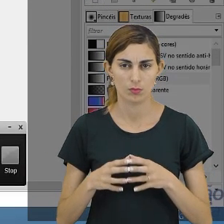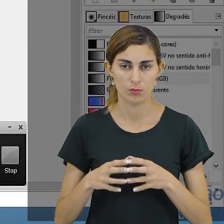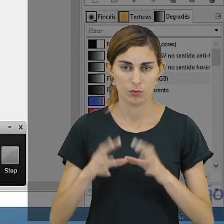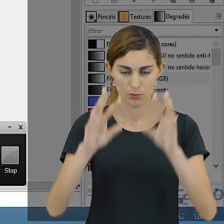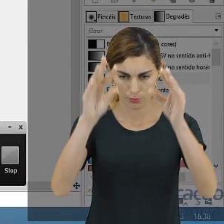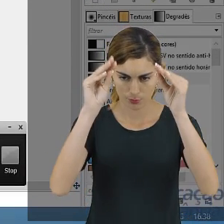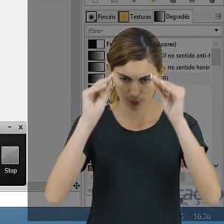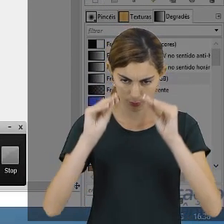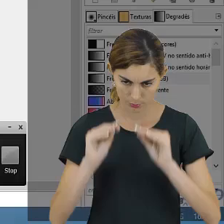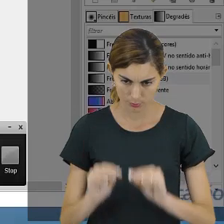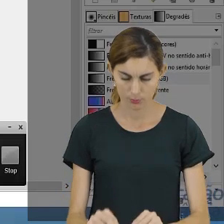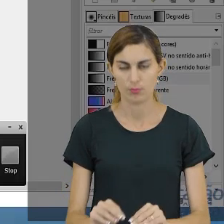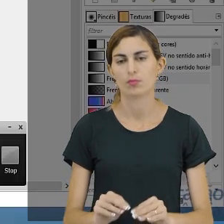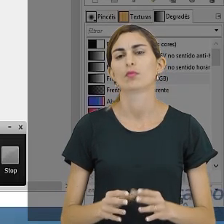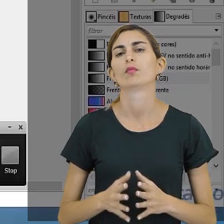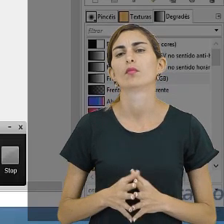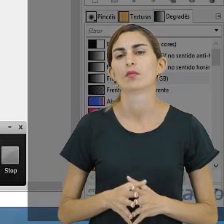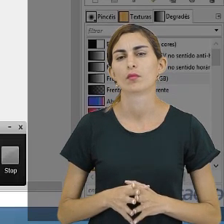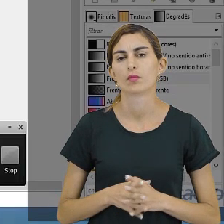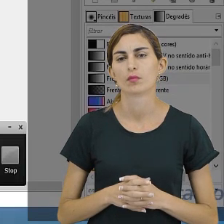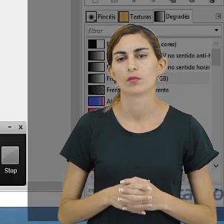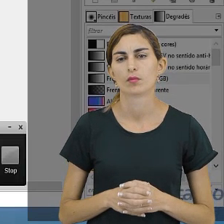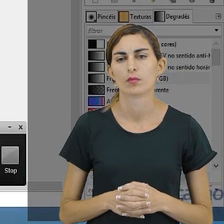vou empurrar aqui para o fundo.